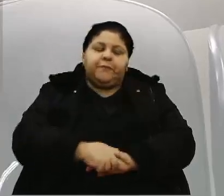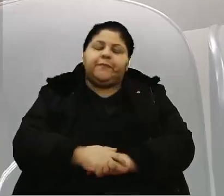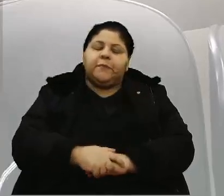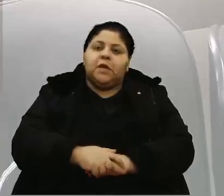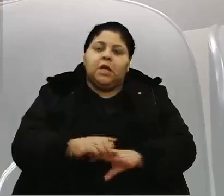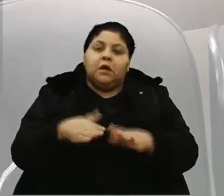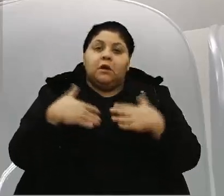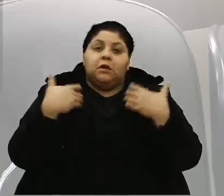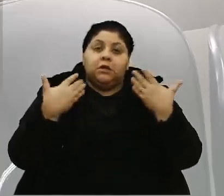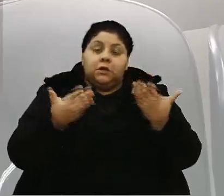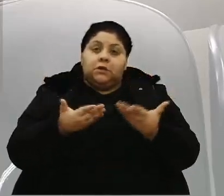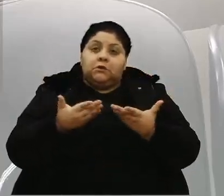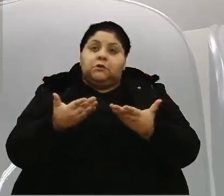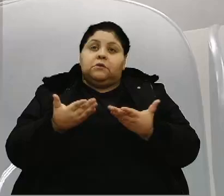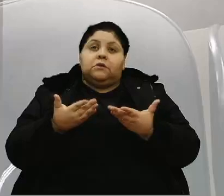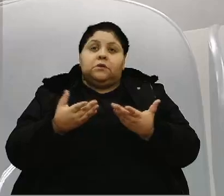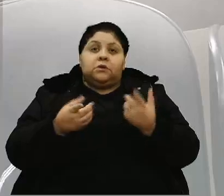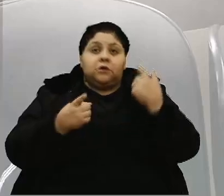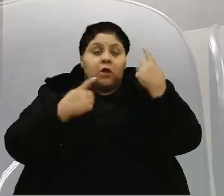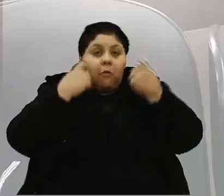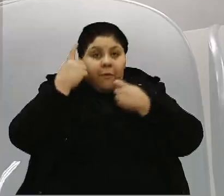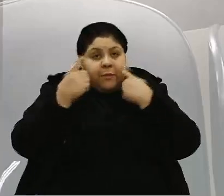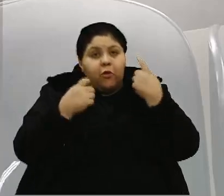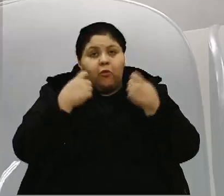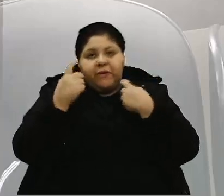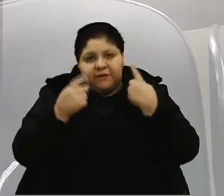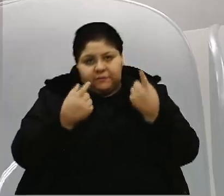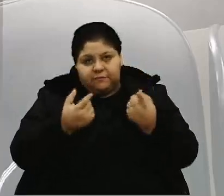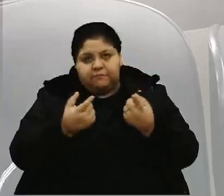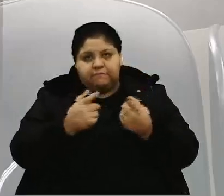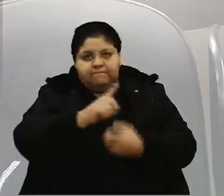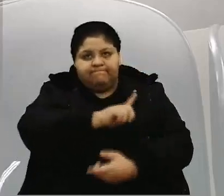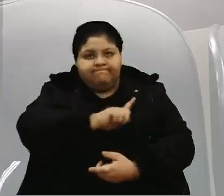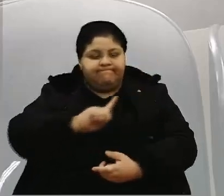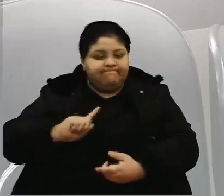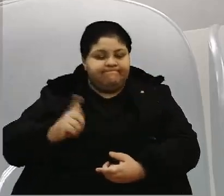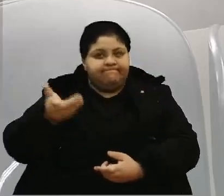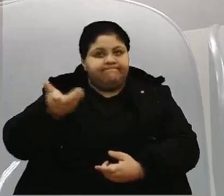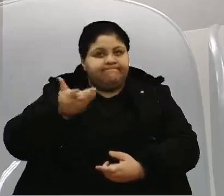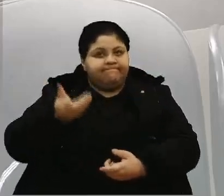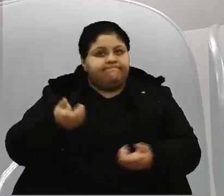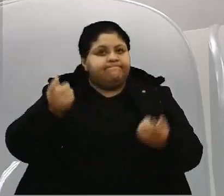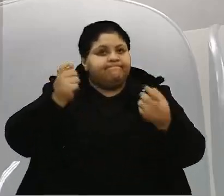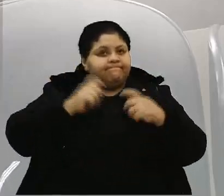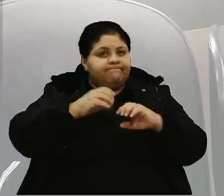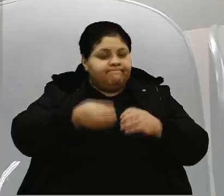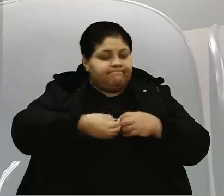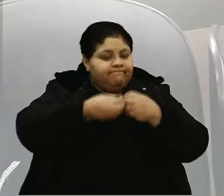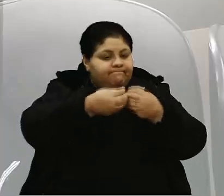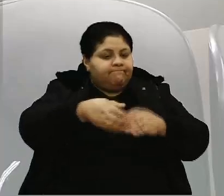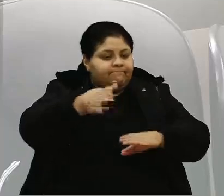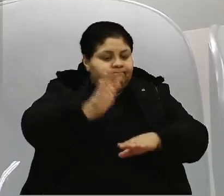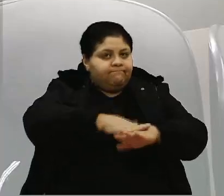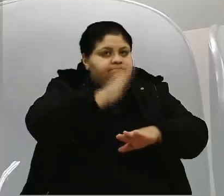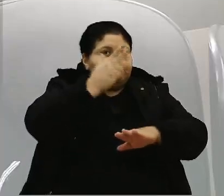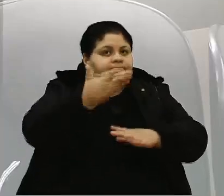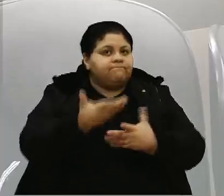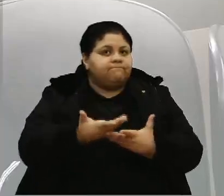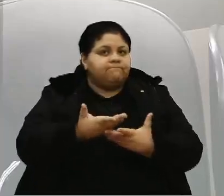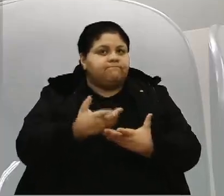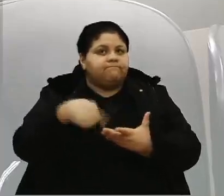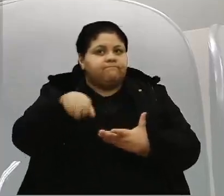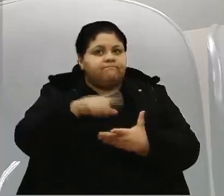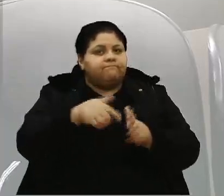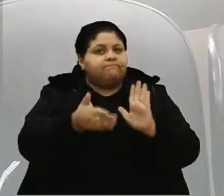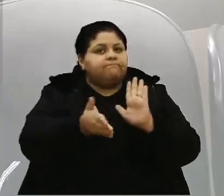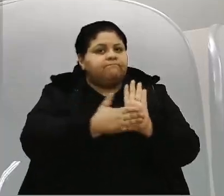Então, é uma preocupação de um governo que quer e precisa entregar mais, que a gente se propôs